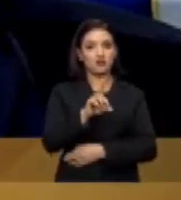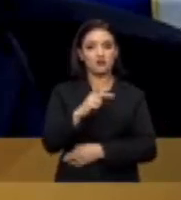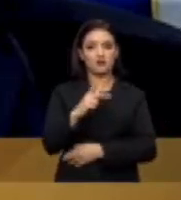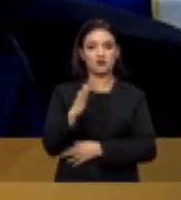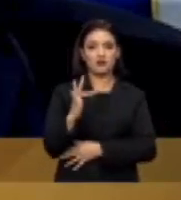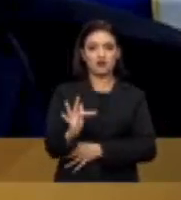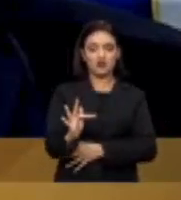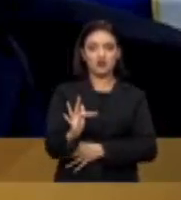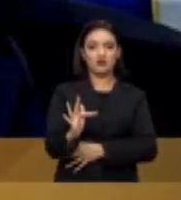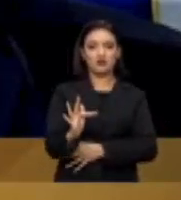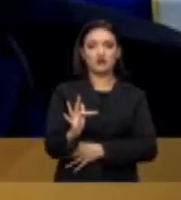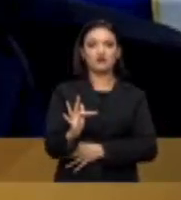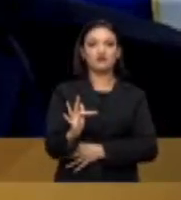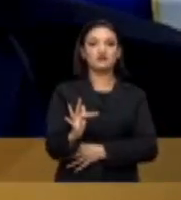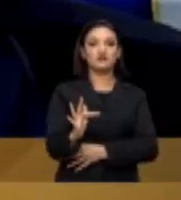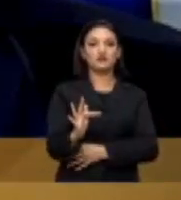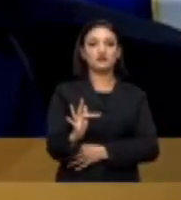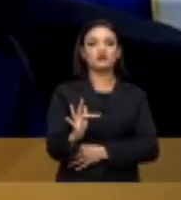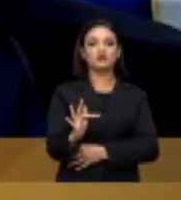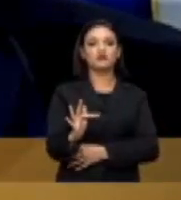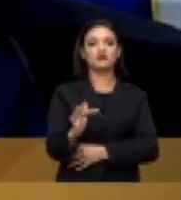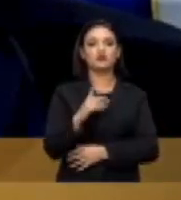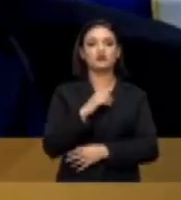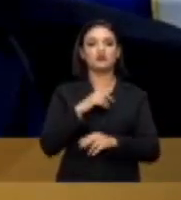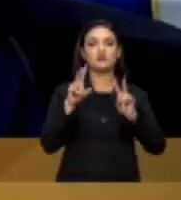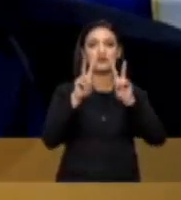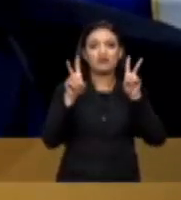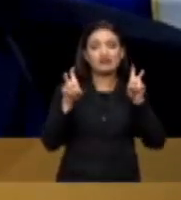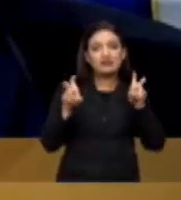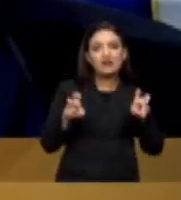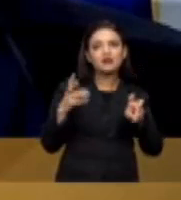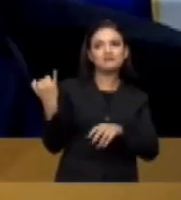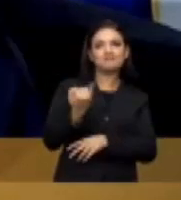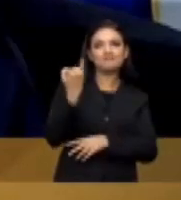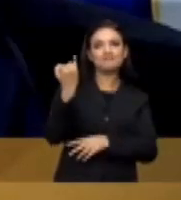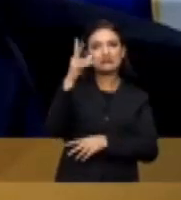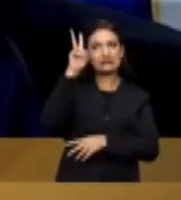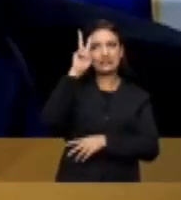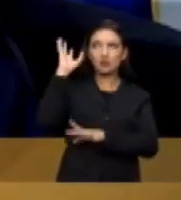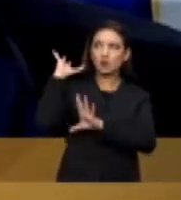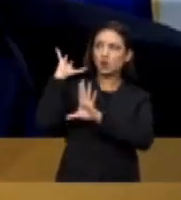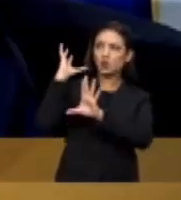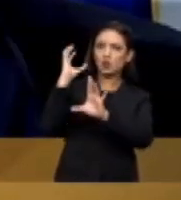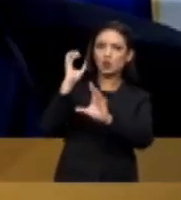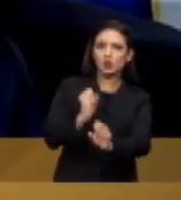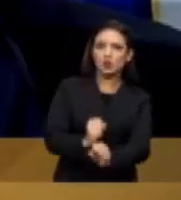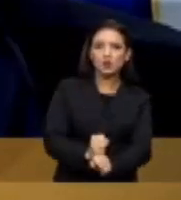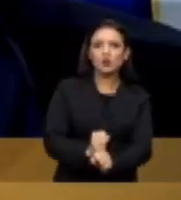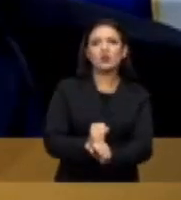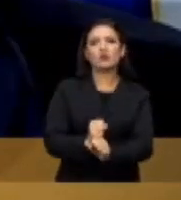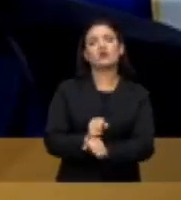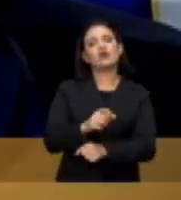de relevante tema histórico e que integra o núcleo